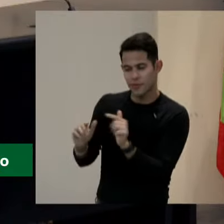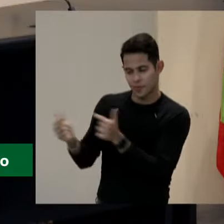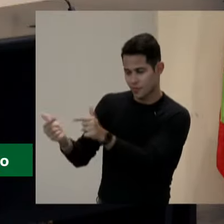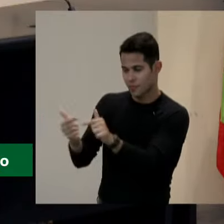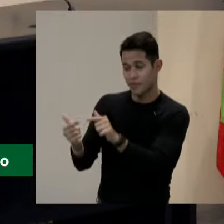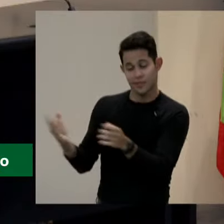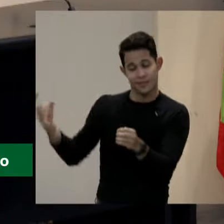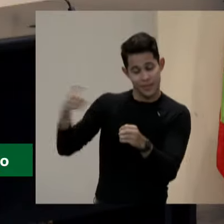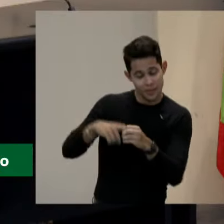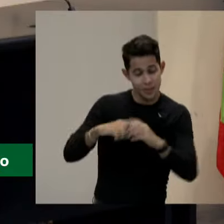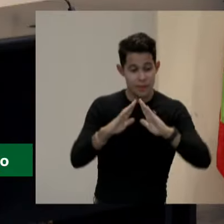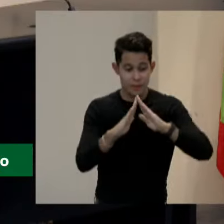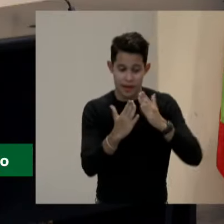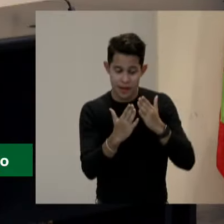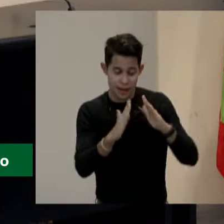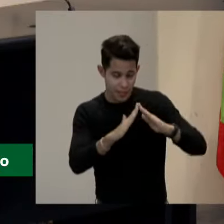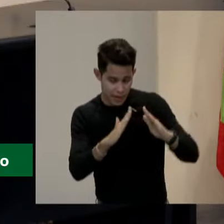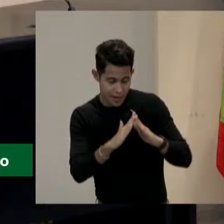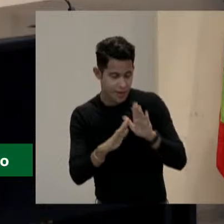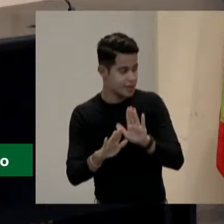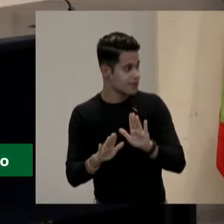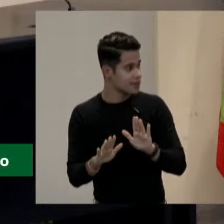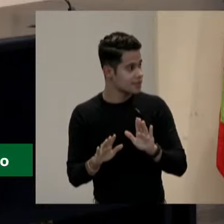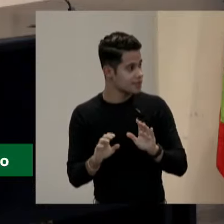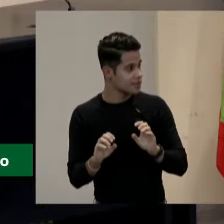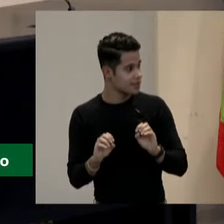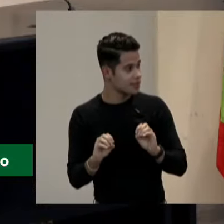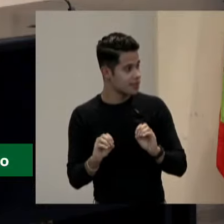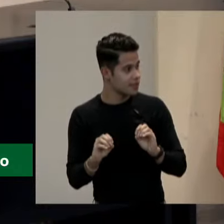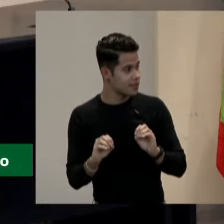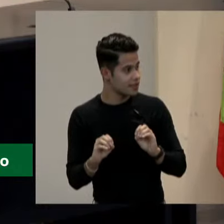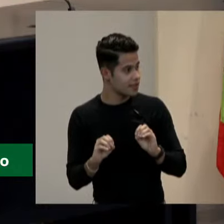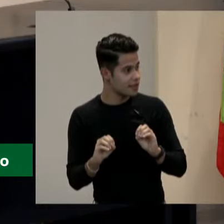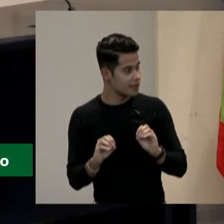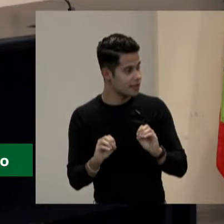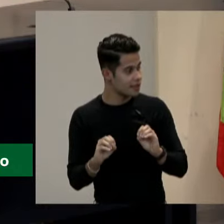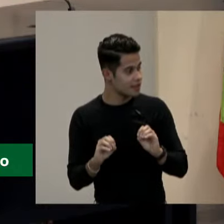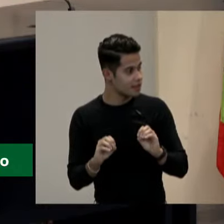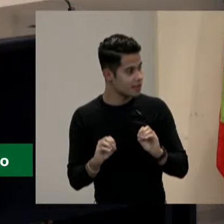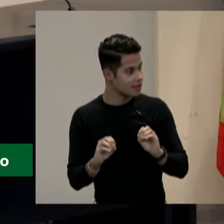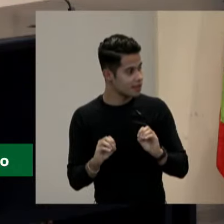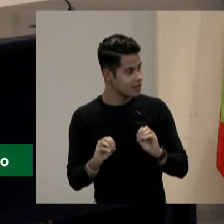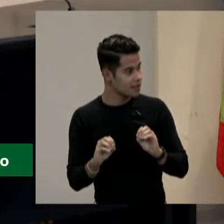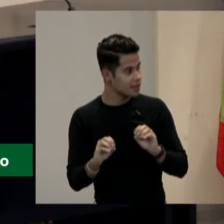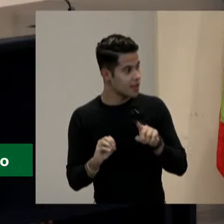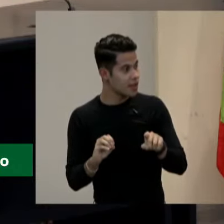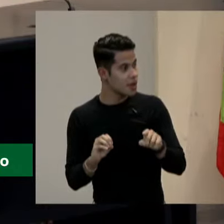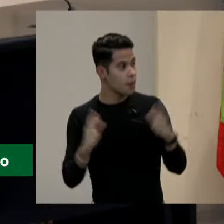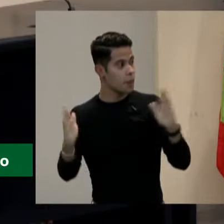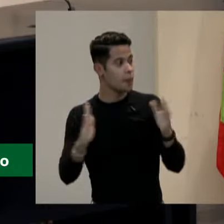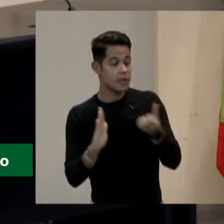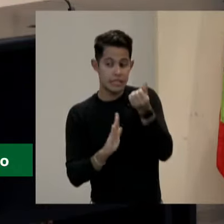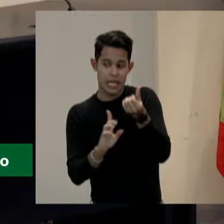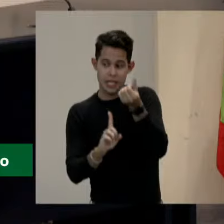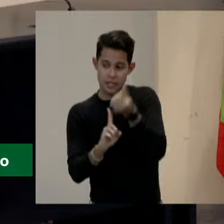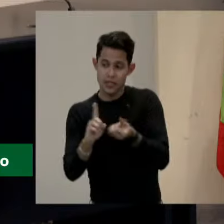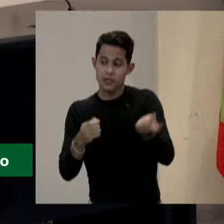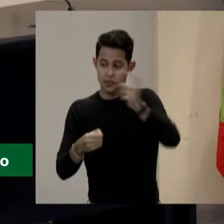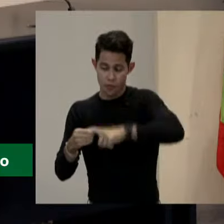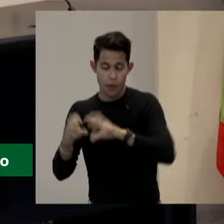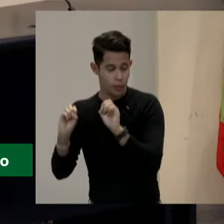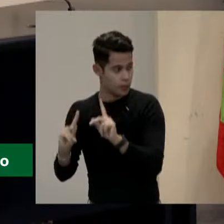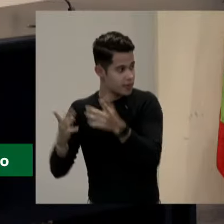casa, sua mãe é boba, e ainda não está na época de você estudar, daqui 6 meses a gente volta. Pode ser? Eu,